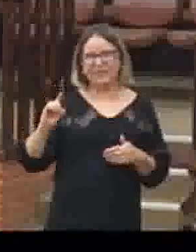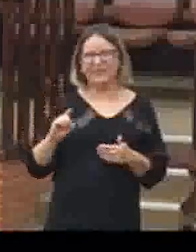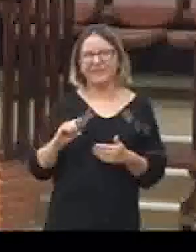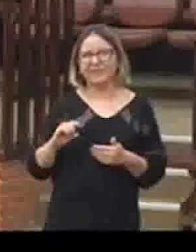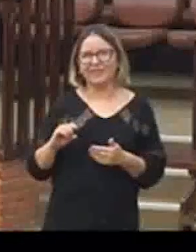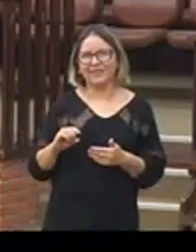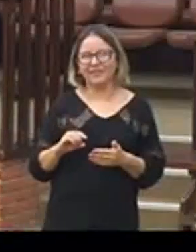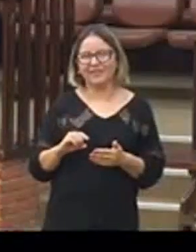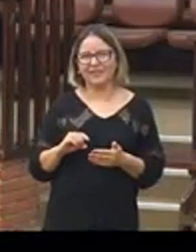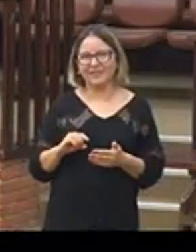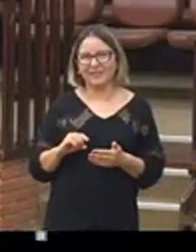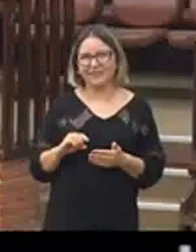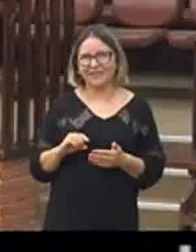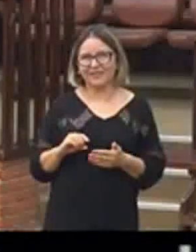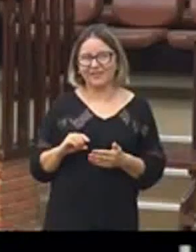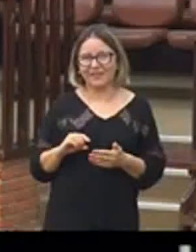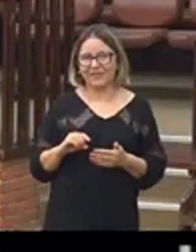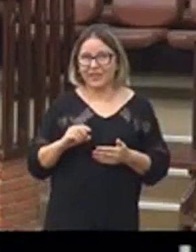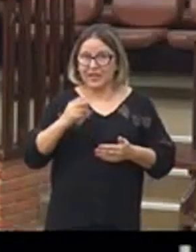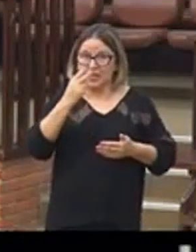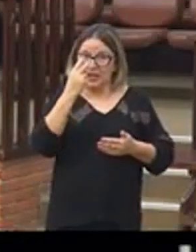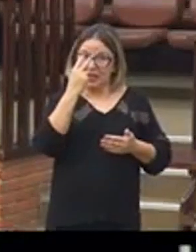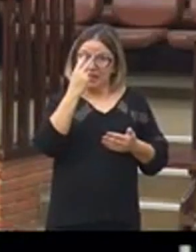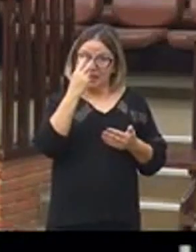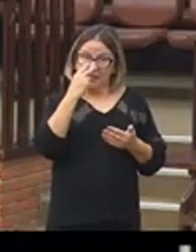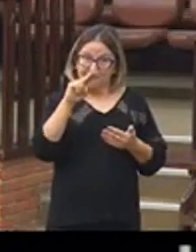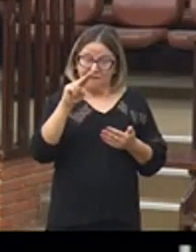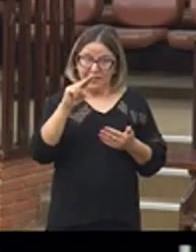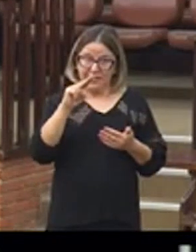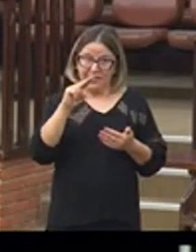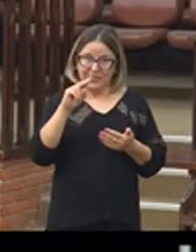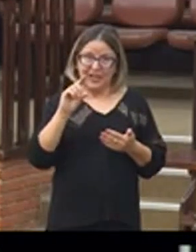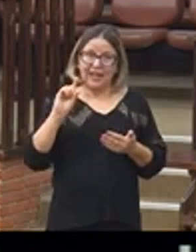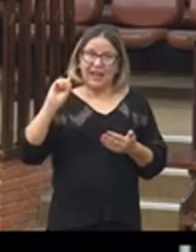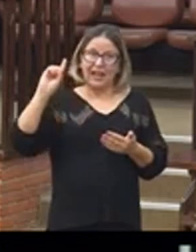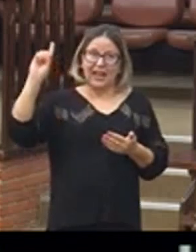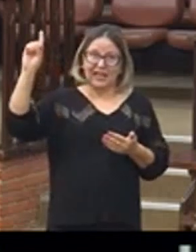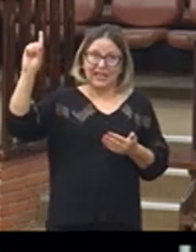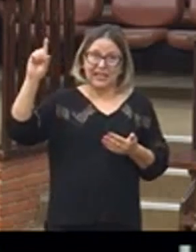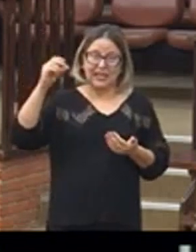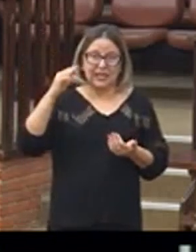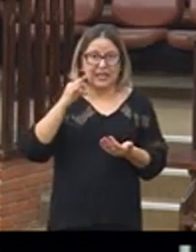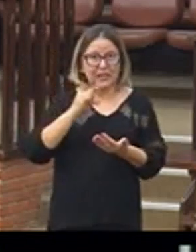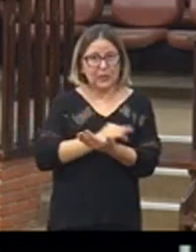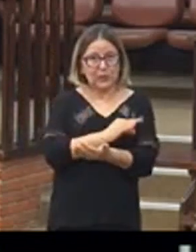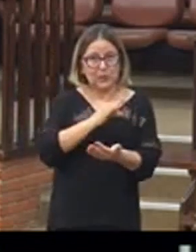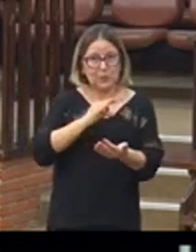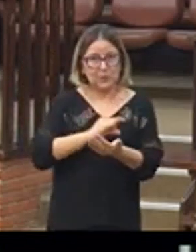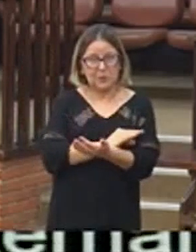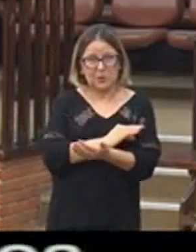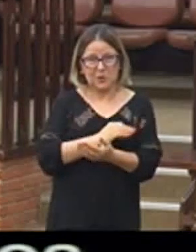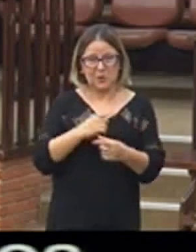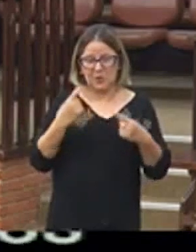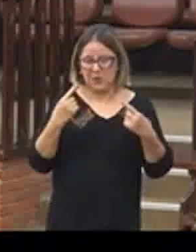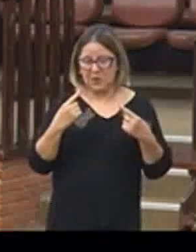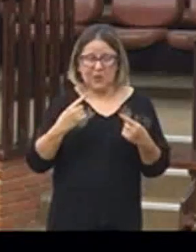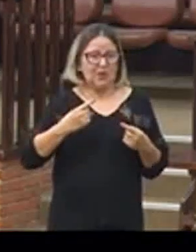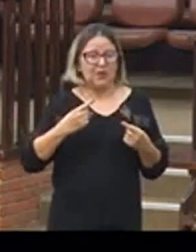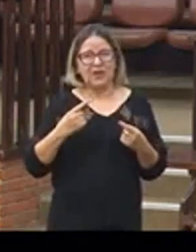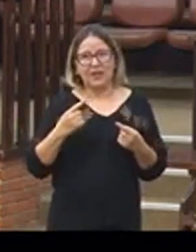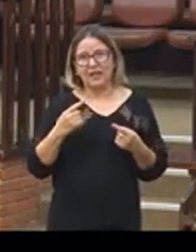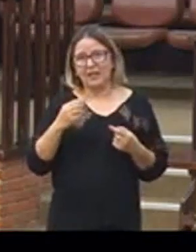atentamente aquele que suportou tamanha oposição dos pecadores contra si mesmo, para que não